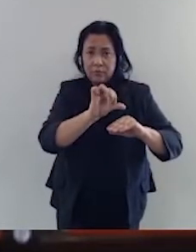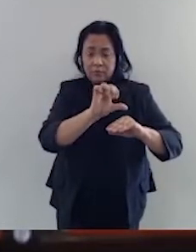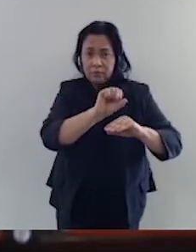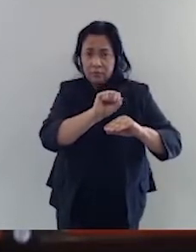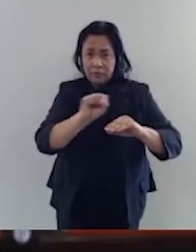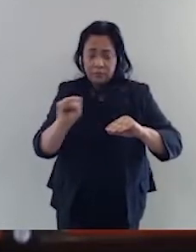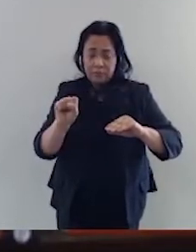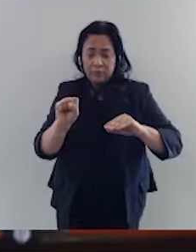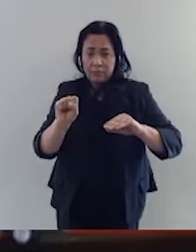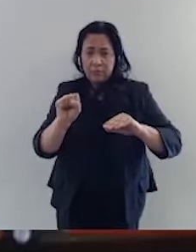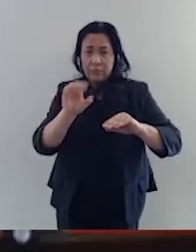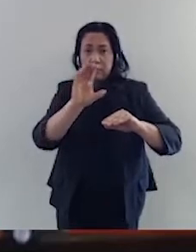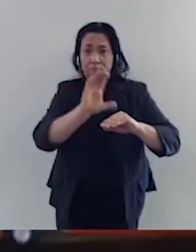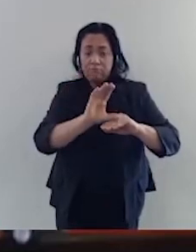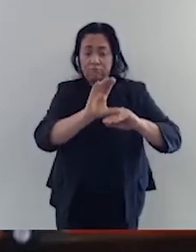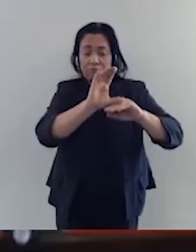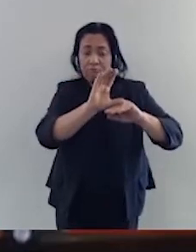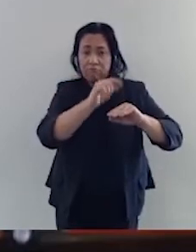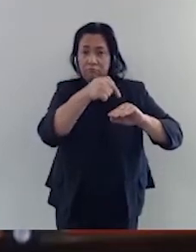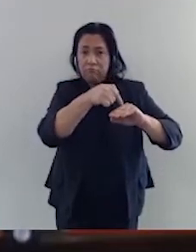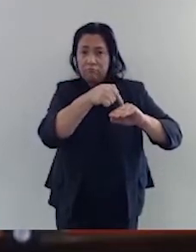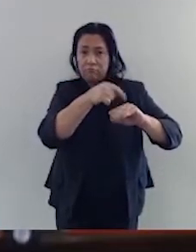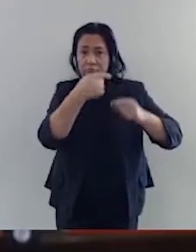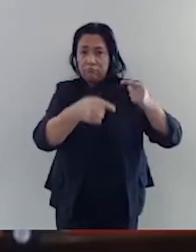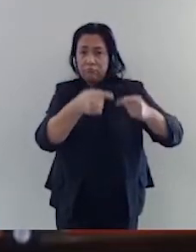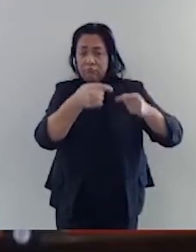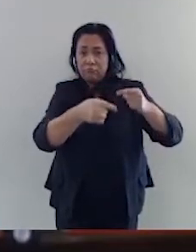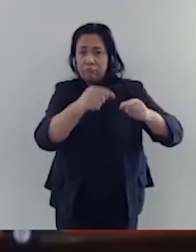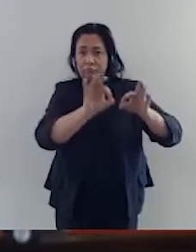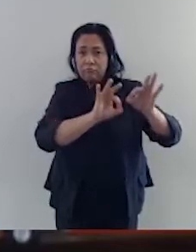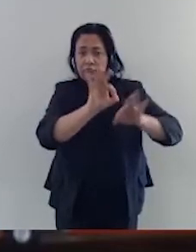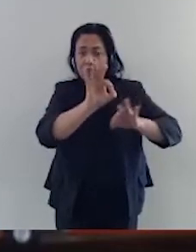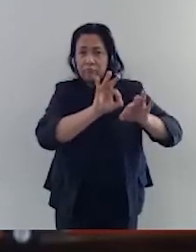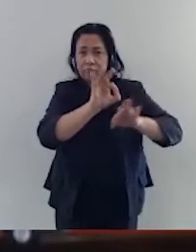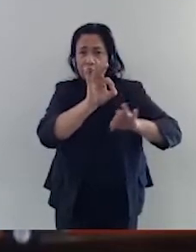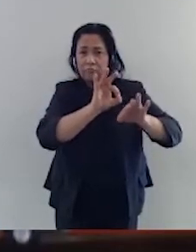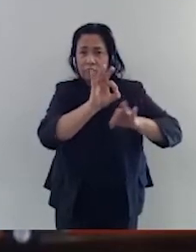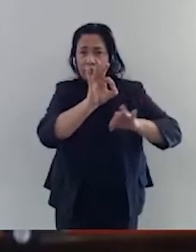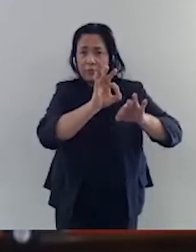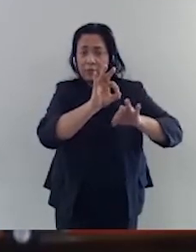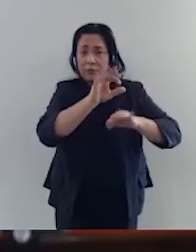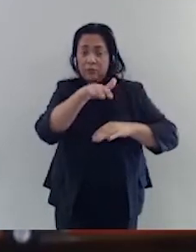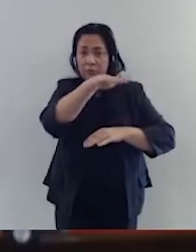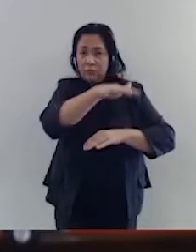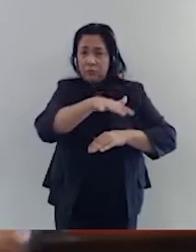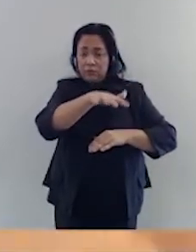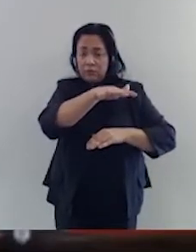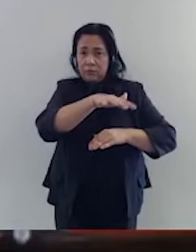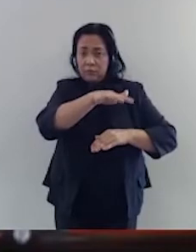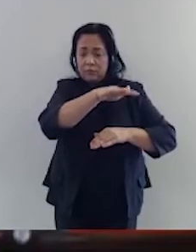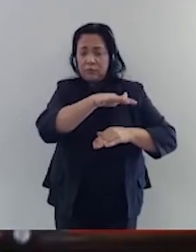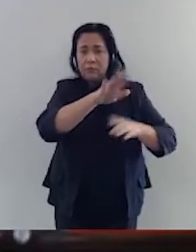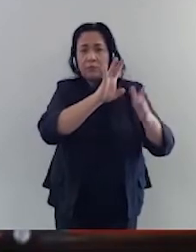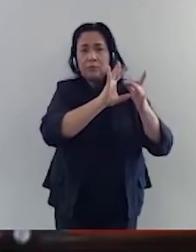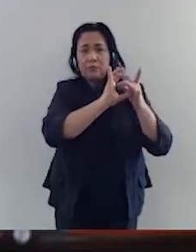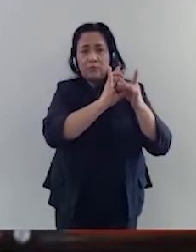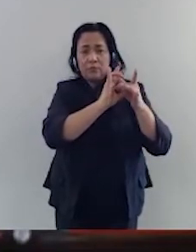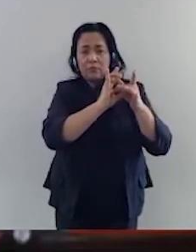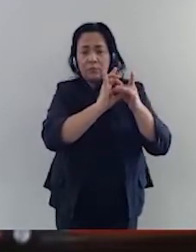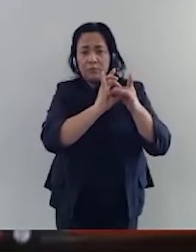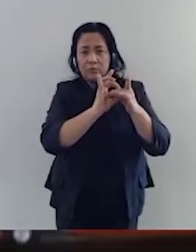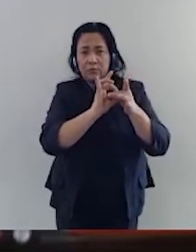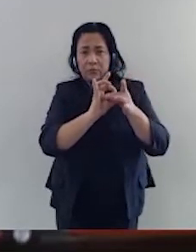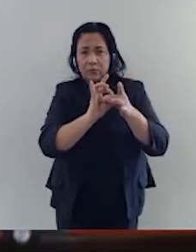foi elaborada num contexto em que já vigia